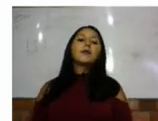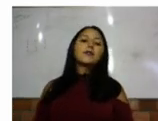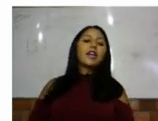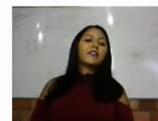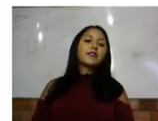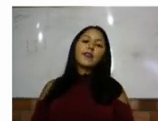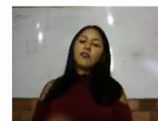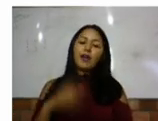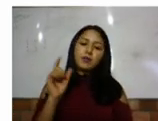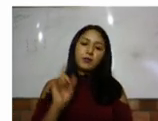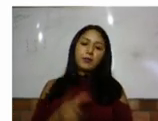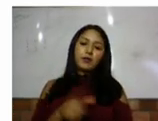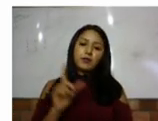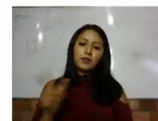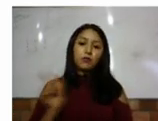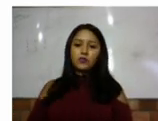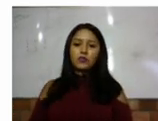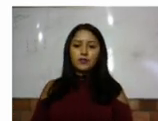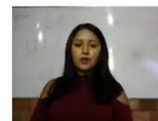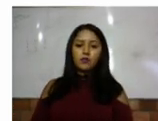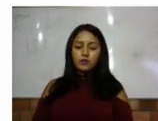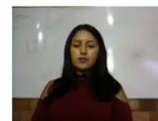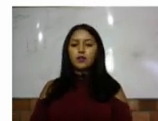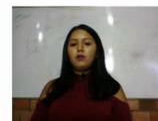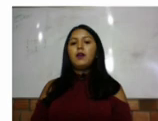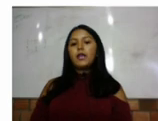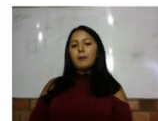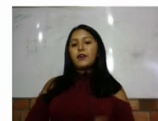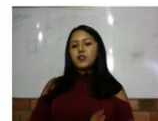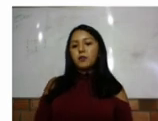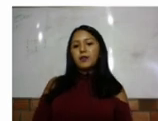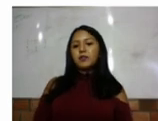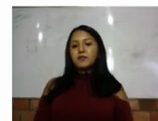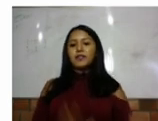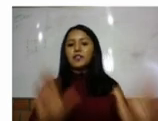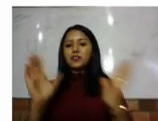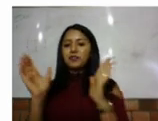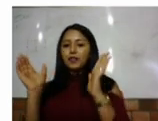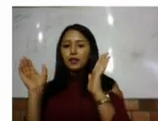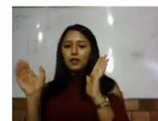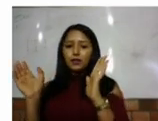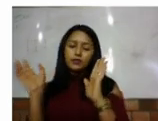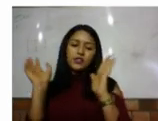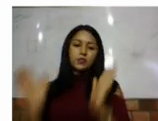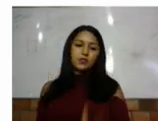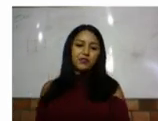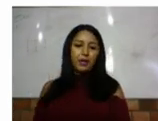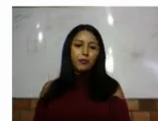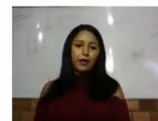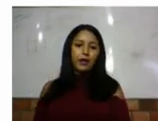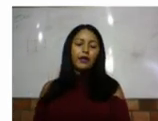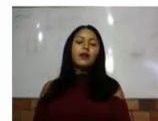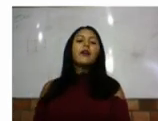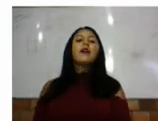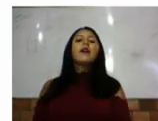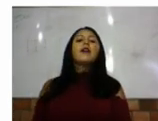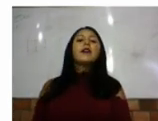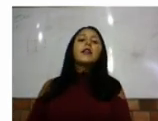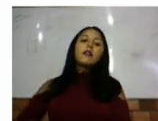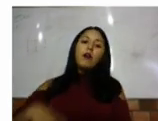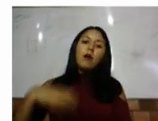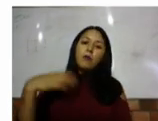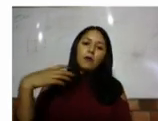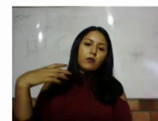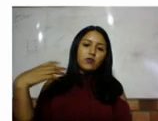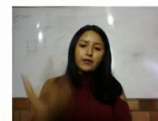conjugar a observa em ser um verbo de primeiro de segunda ou de terceira conjugação que a partir do momento que você identifica que tipo de verbo é